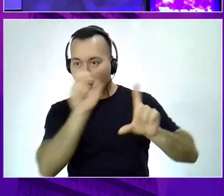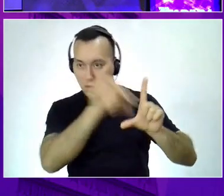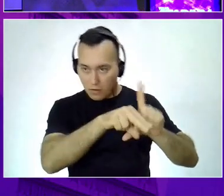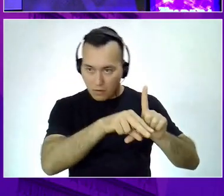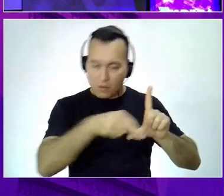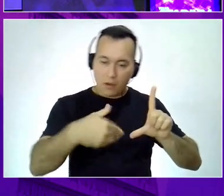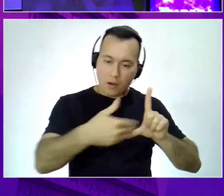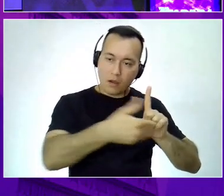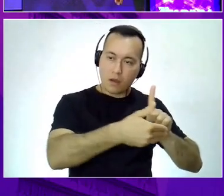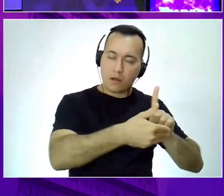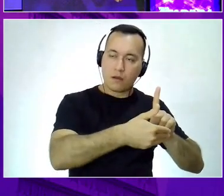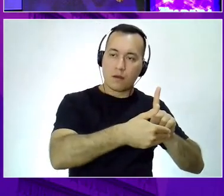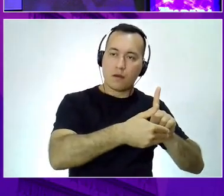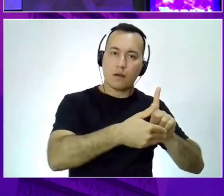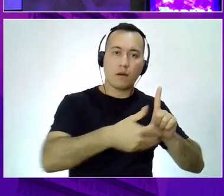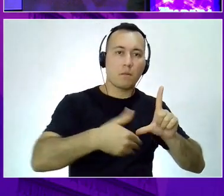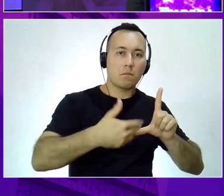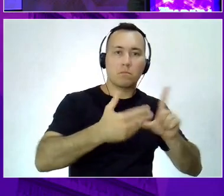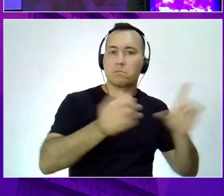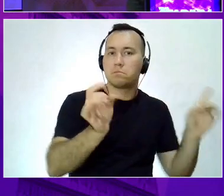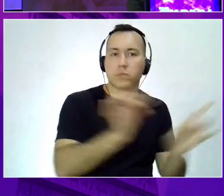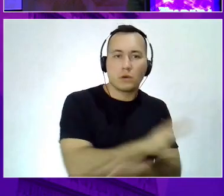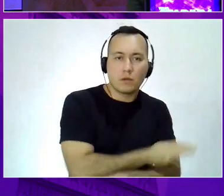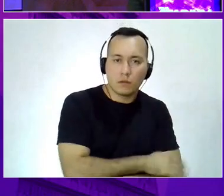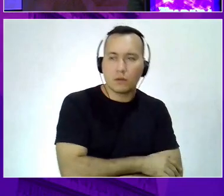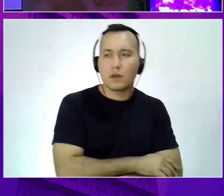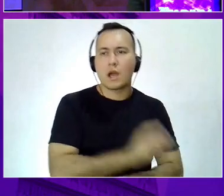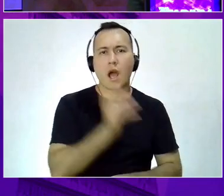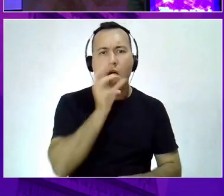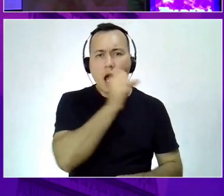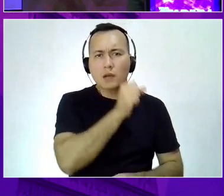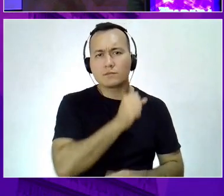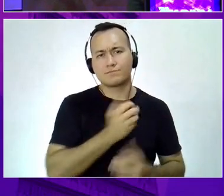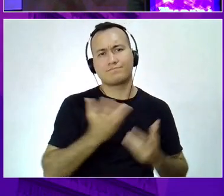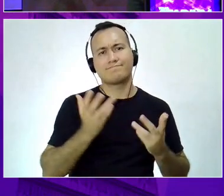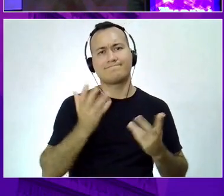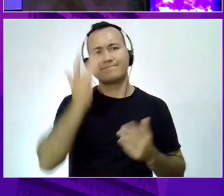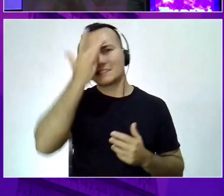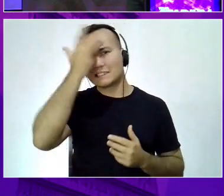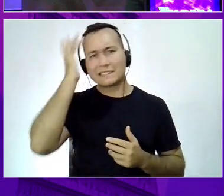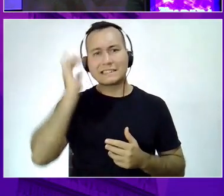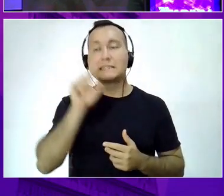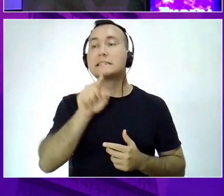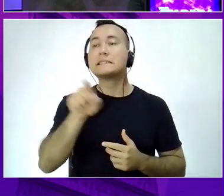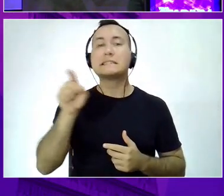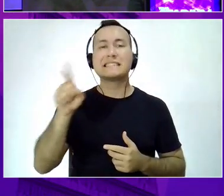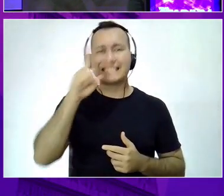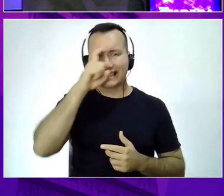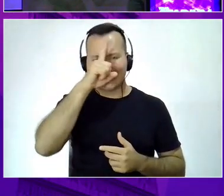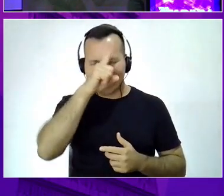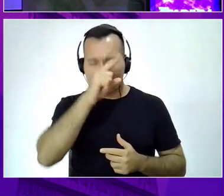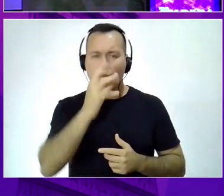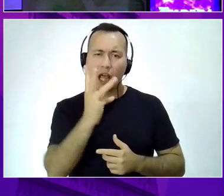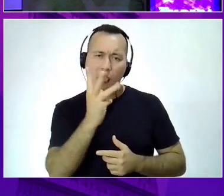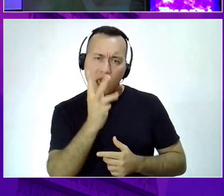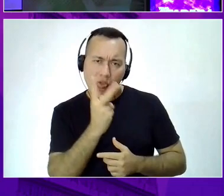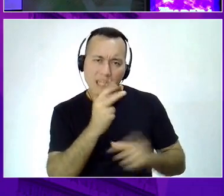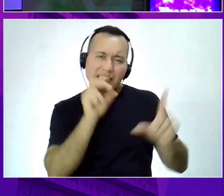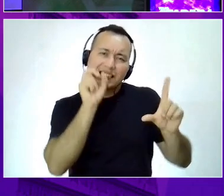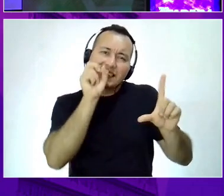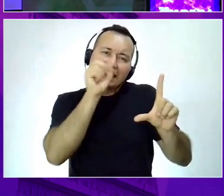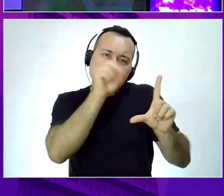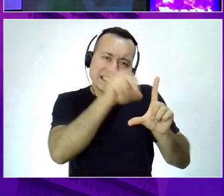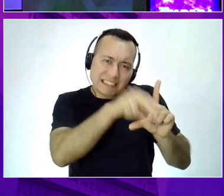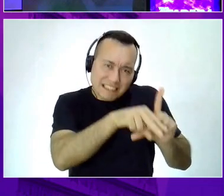que é o linear aí desse teste. E para finalizar, auditoria de acessibilidade com